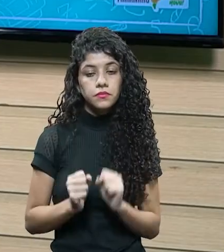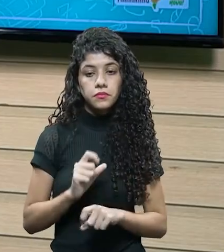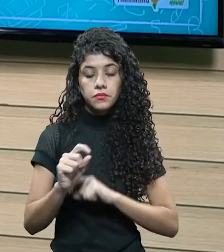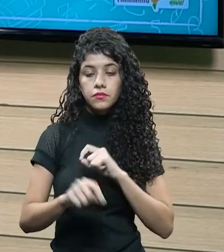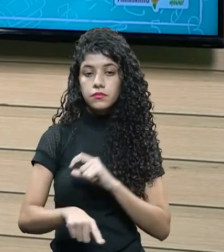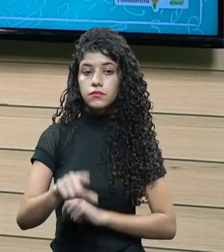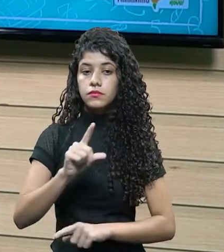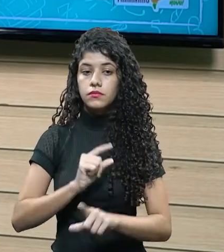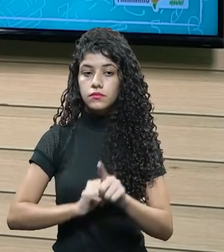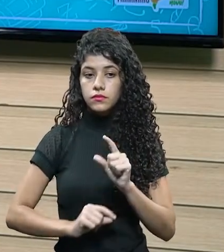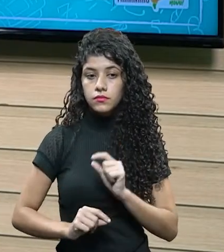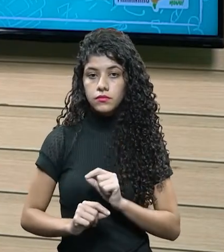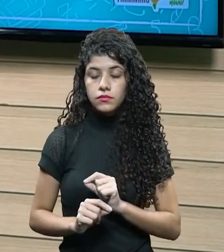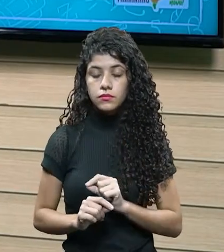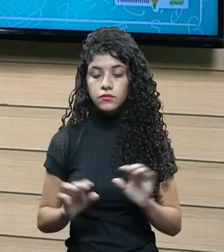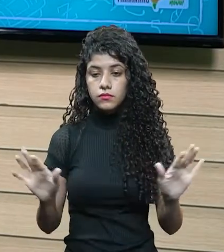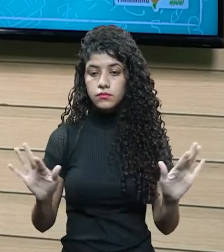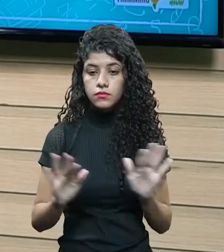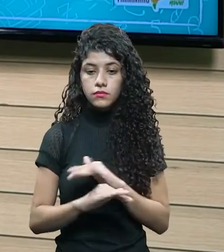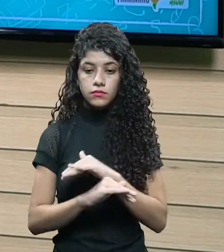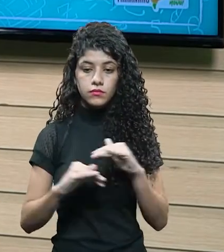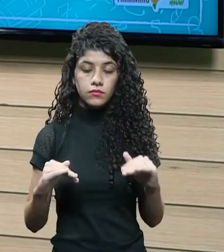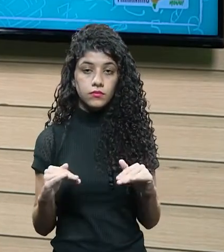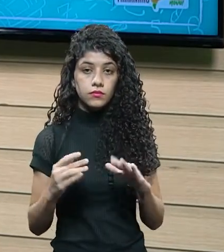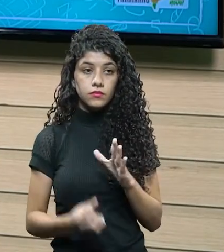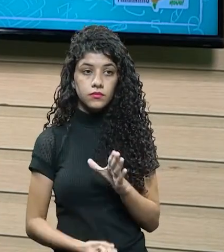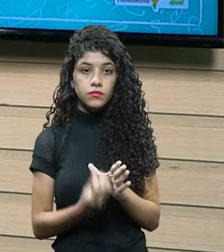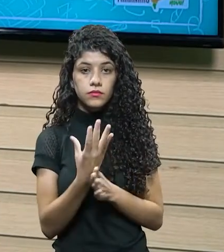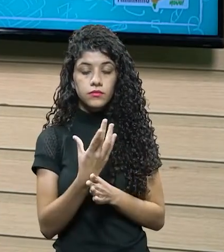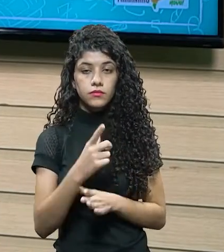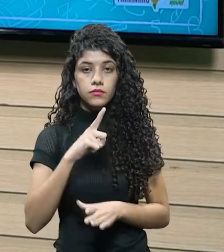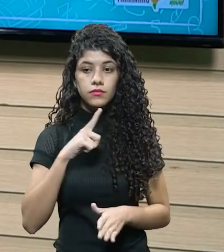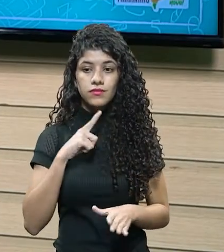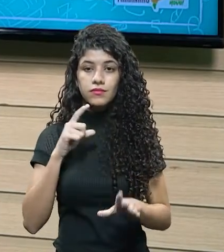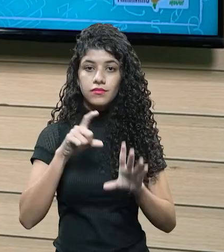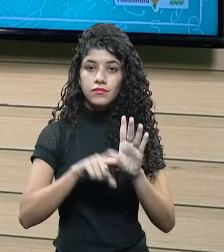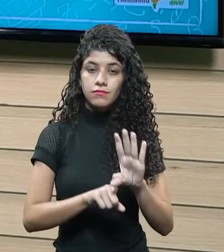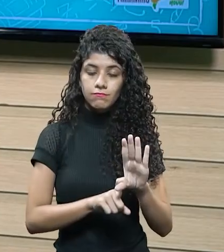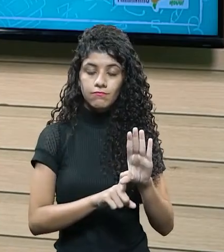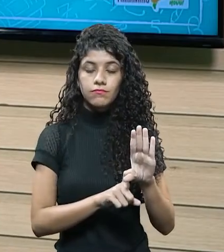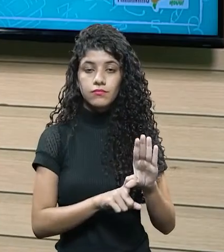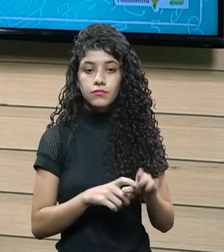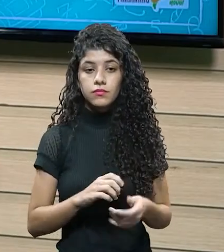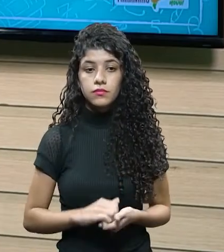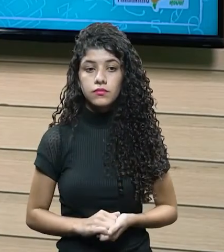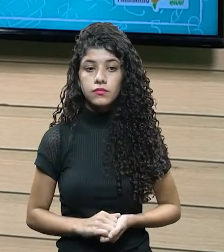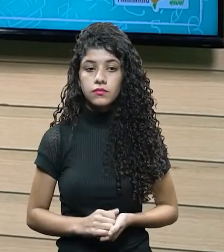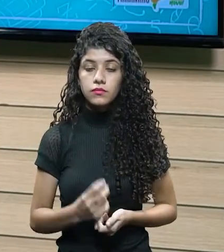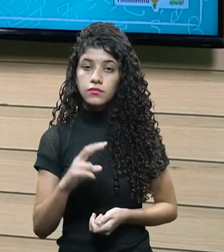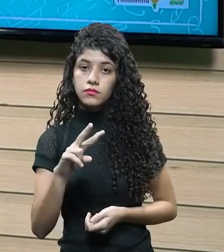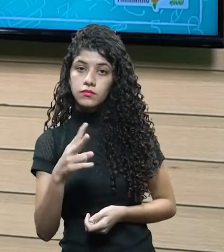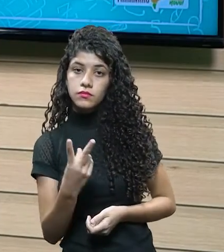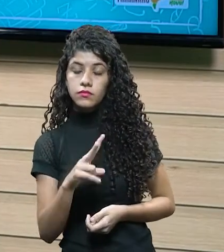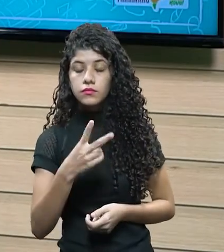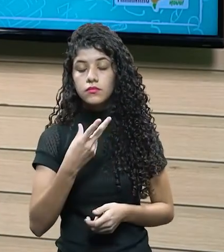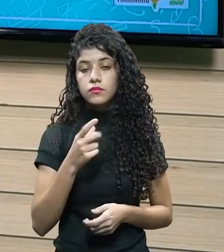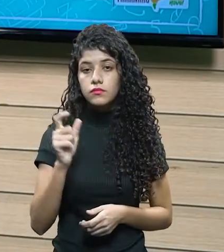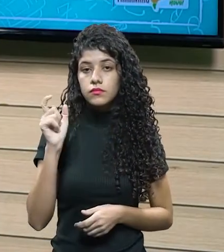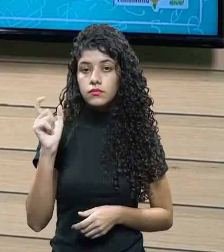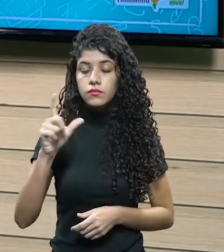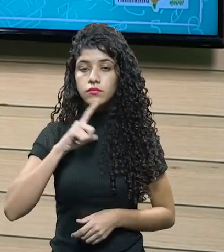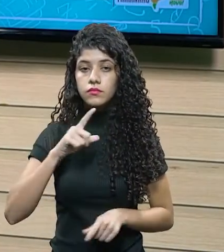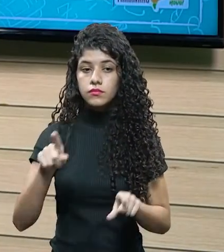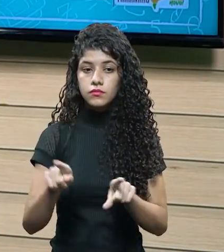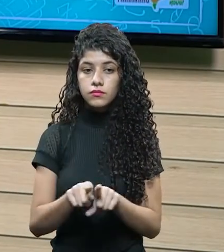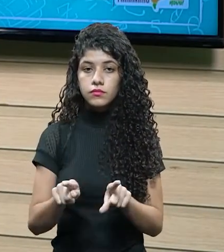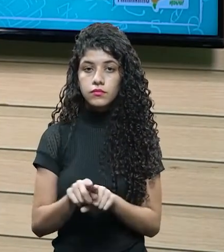eu posso tomar a decisão de cortar essa produção, pois ela está me gerando prejuízo. E referente a esses dois termos,